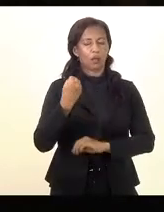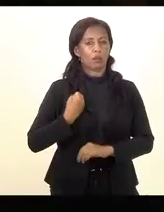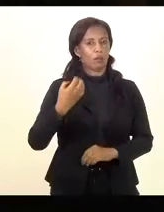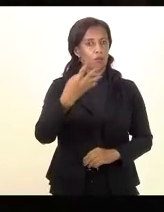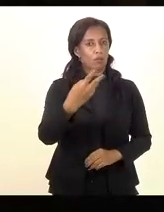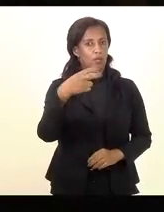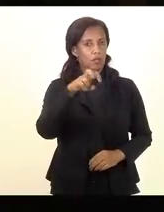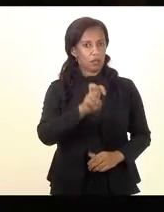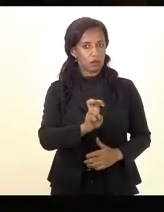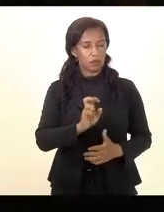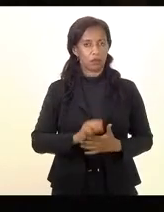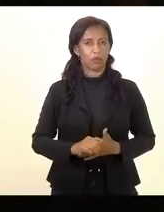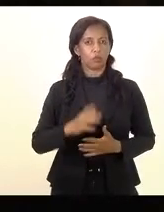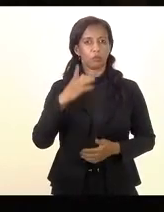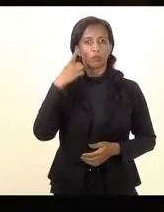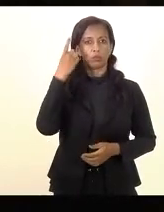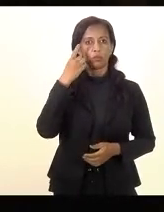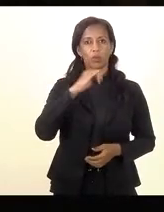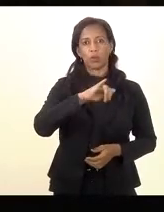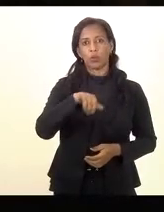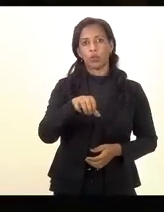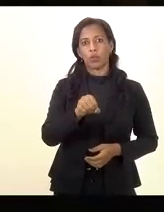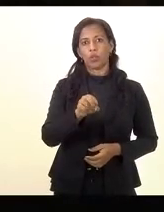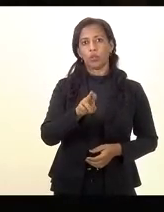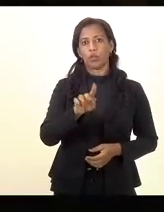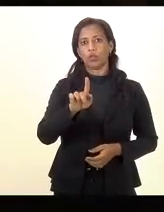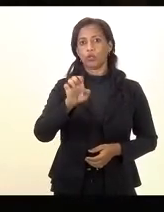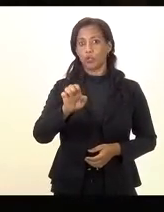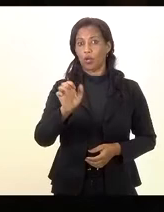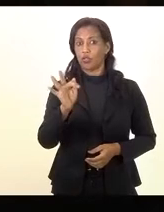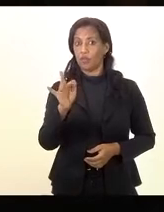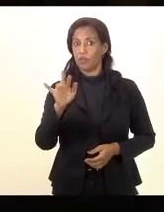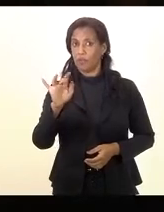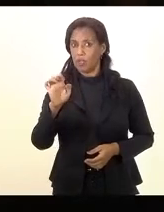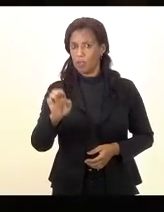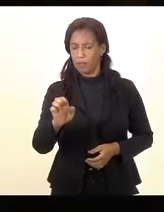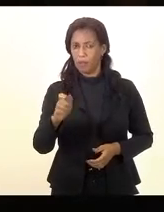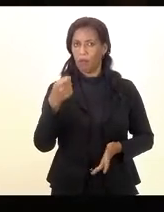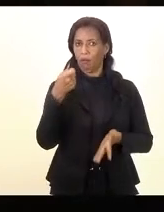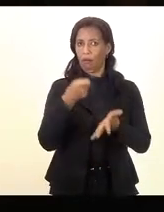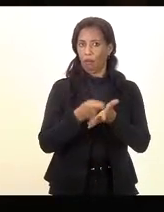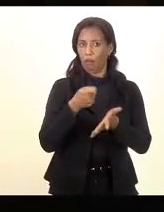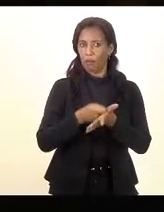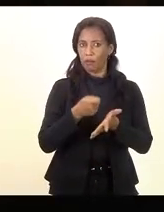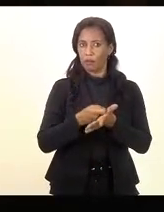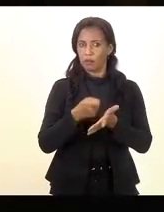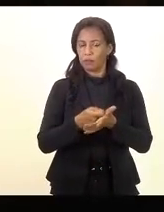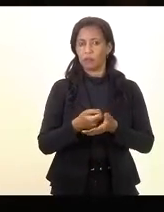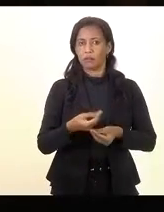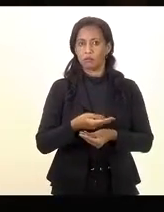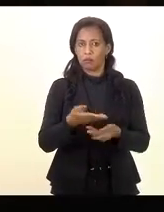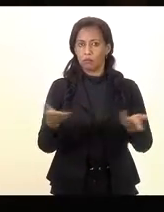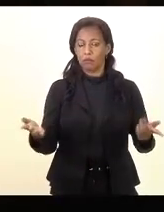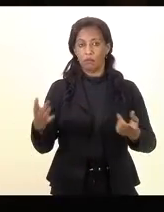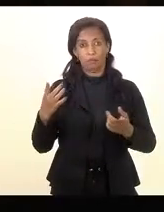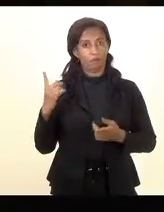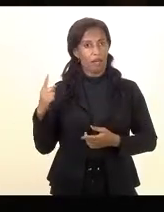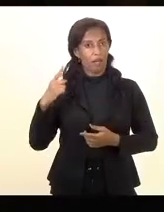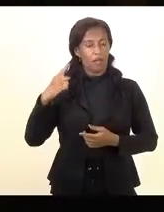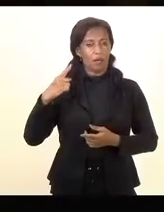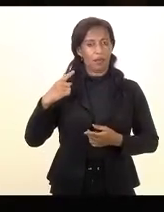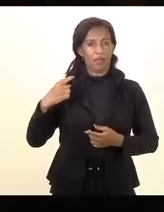do deputado Jorge Felipe Neto que tentava garantir para as polícias